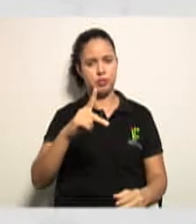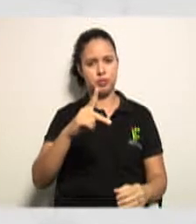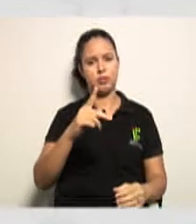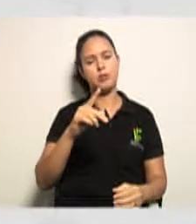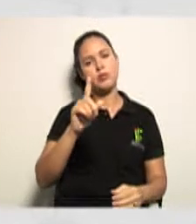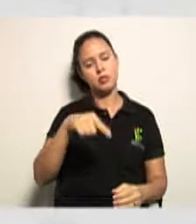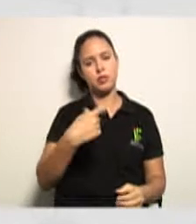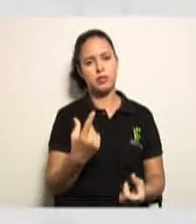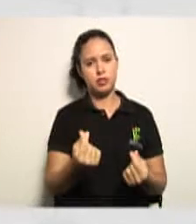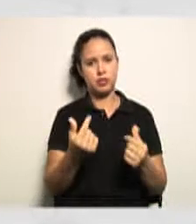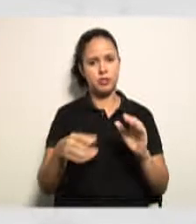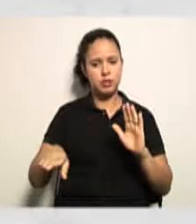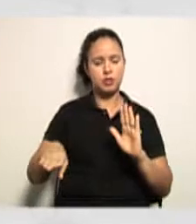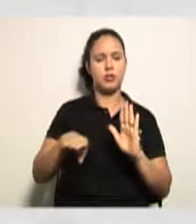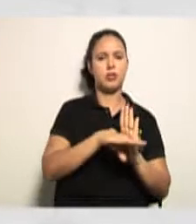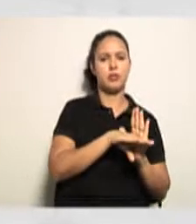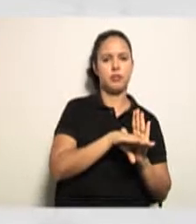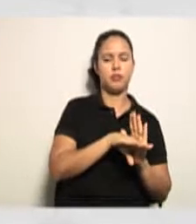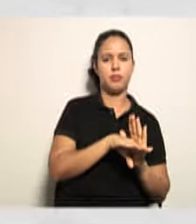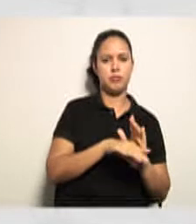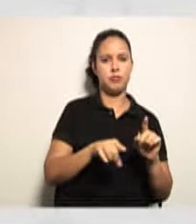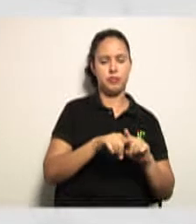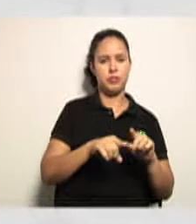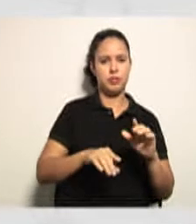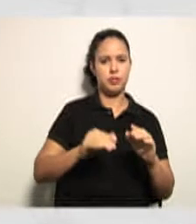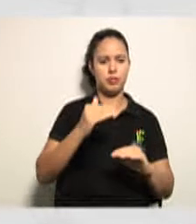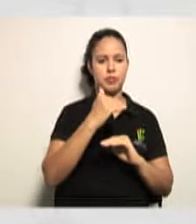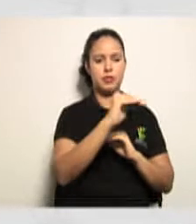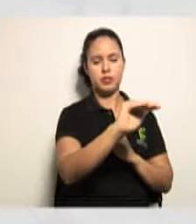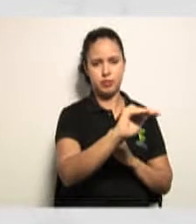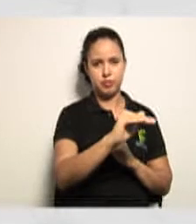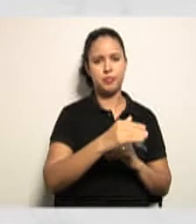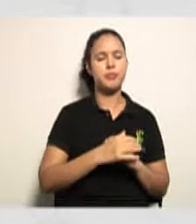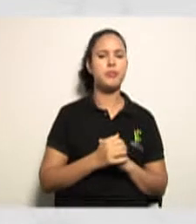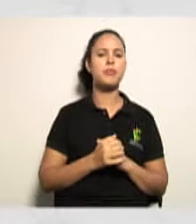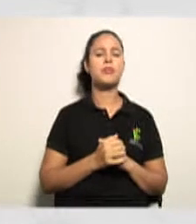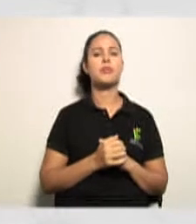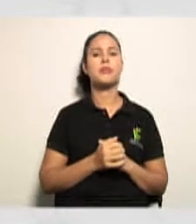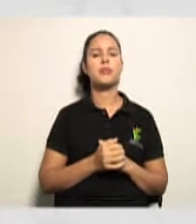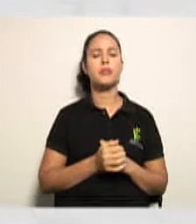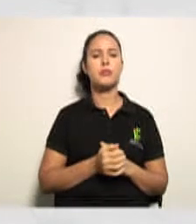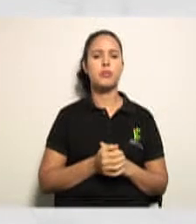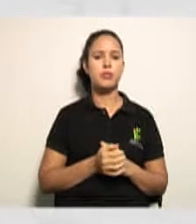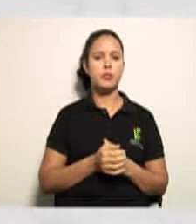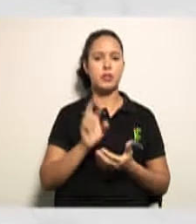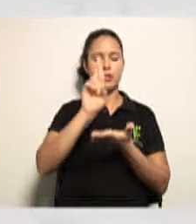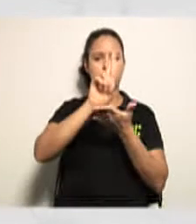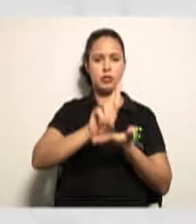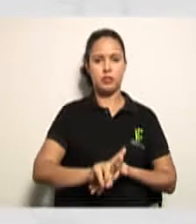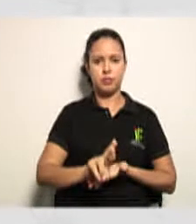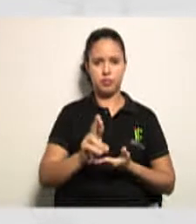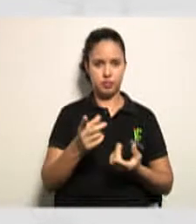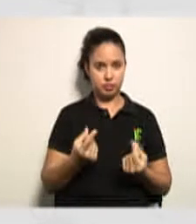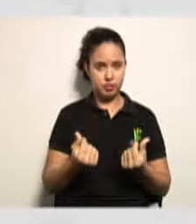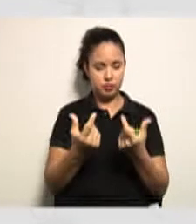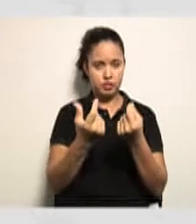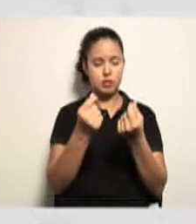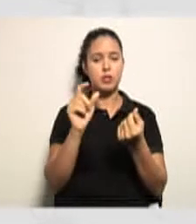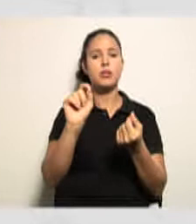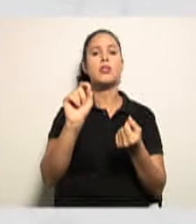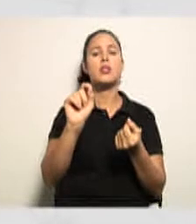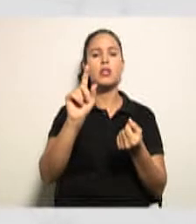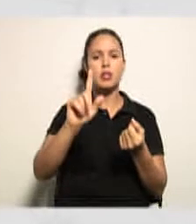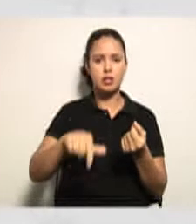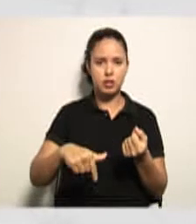que sai da organização. Vamos pensar aí na cooperativa. O que são os recursos financeiros? São a iniciação lá